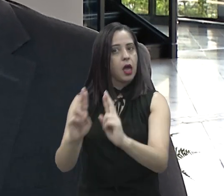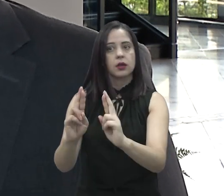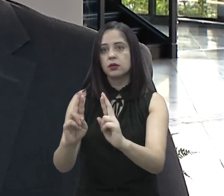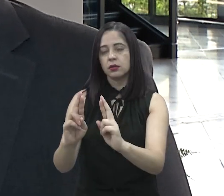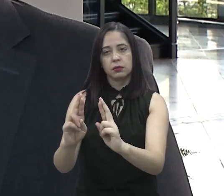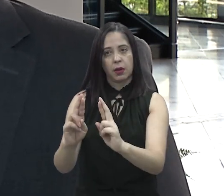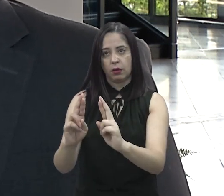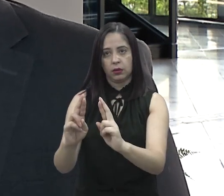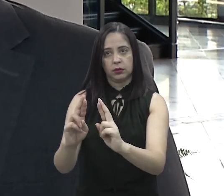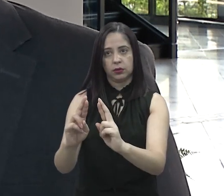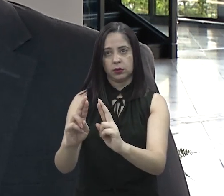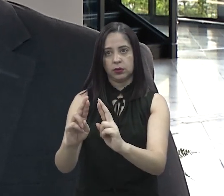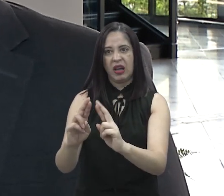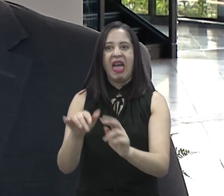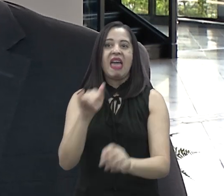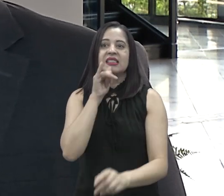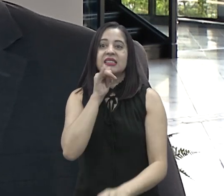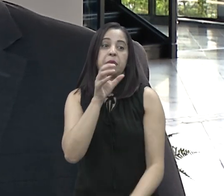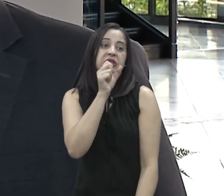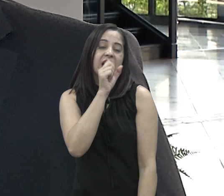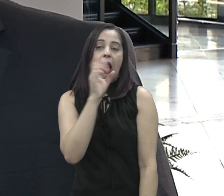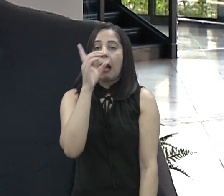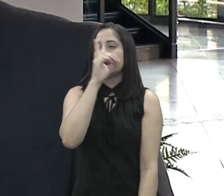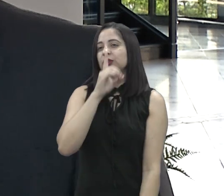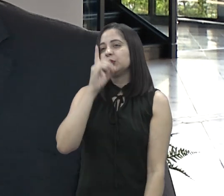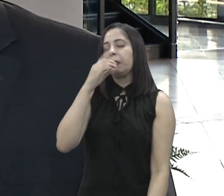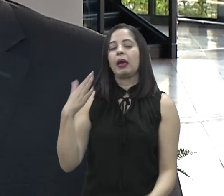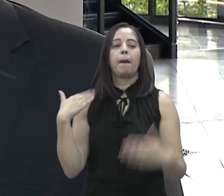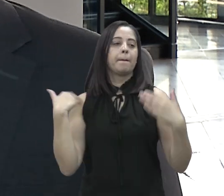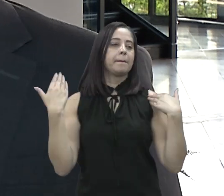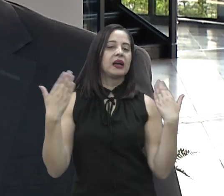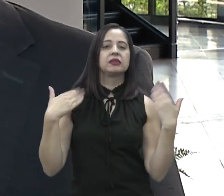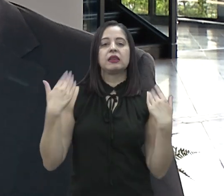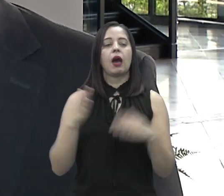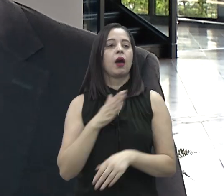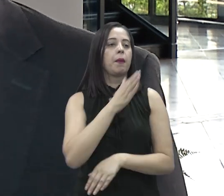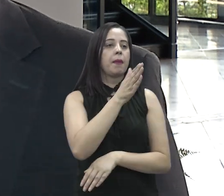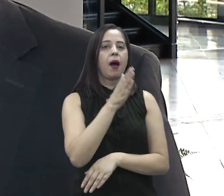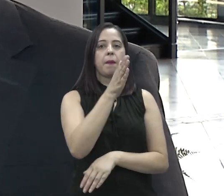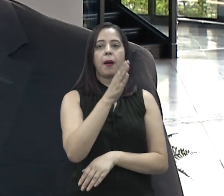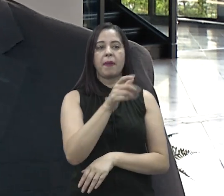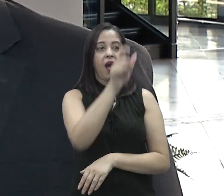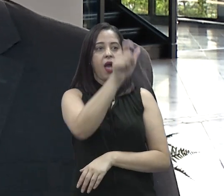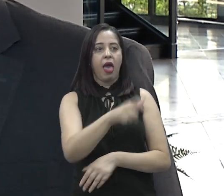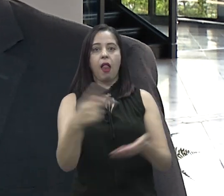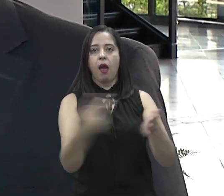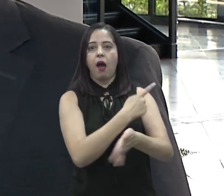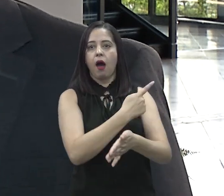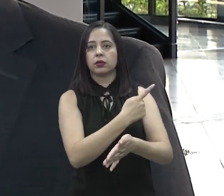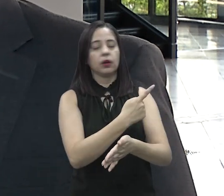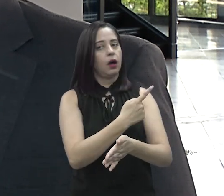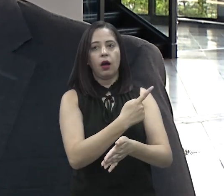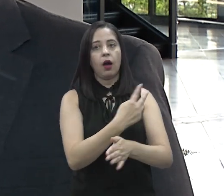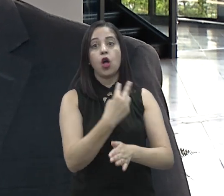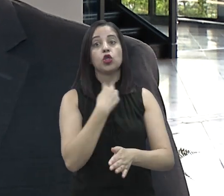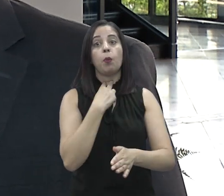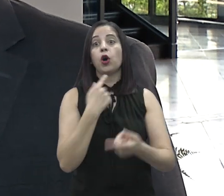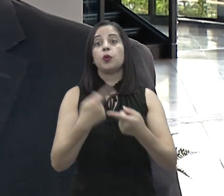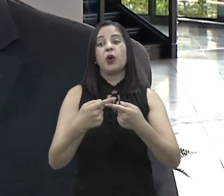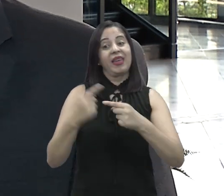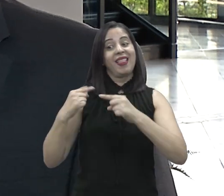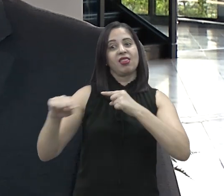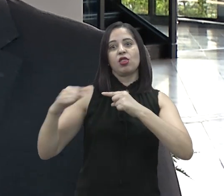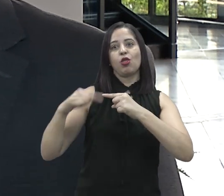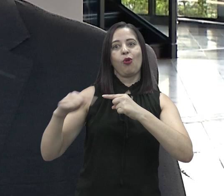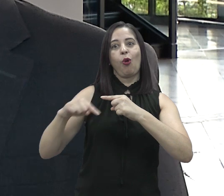respeitar internamente. Não é porque ela está, de repente, em um final de semana, de repente ela está em um feriado em outro lugar, que uma atitude dela